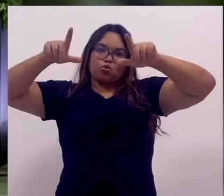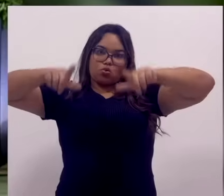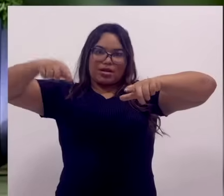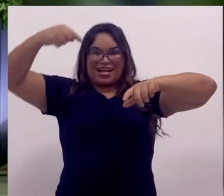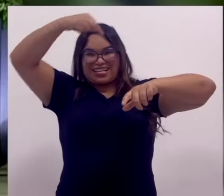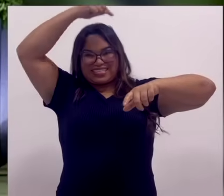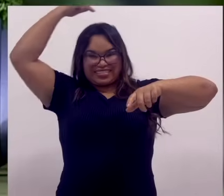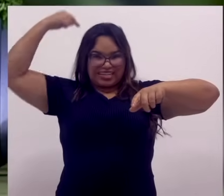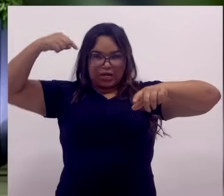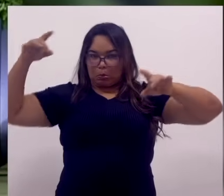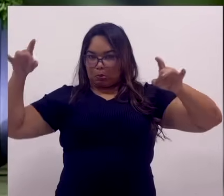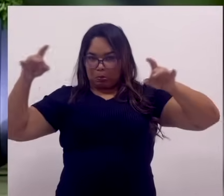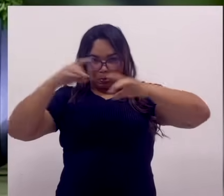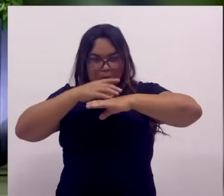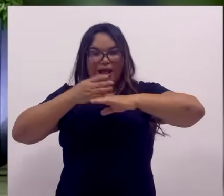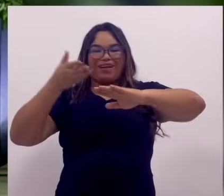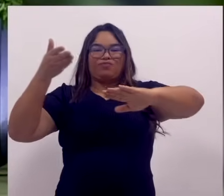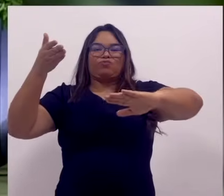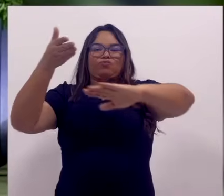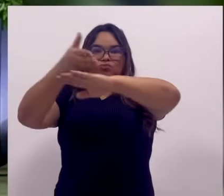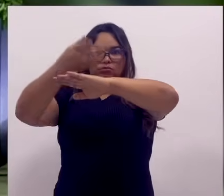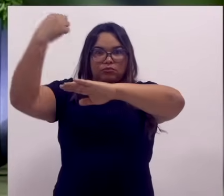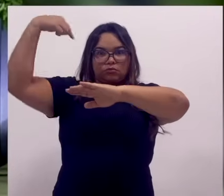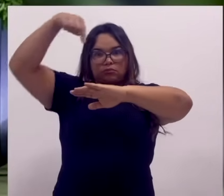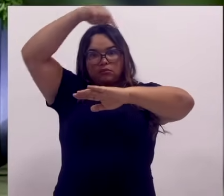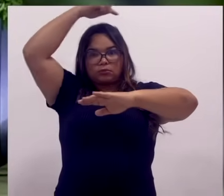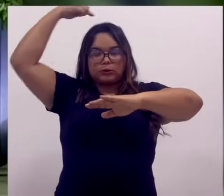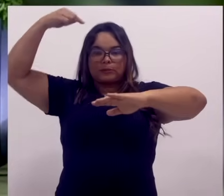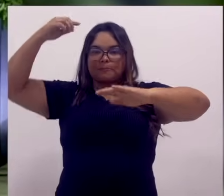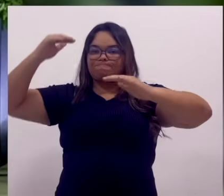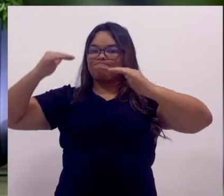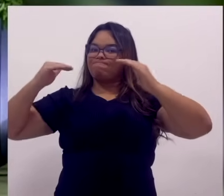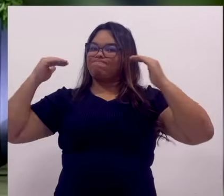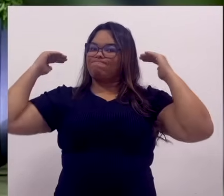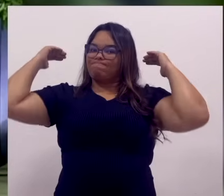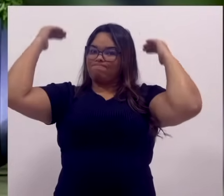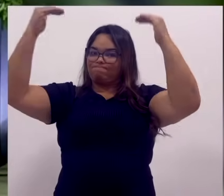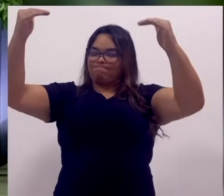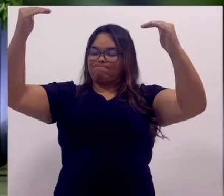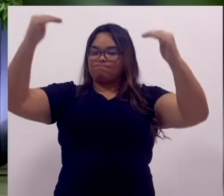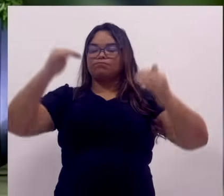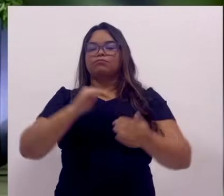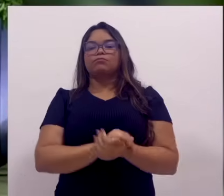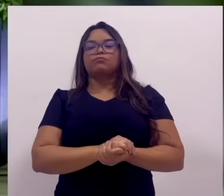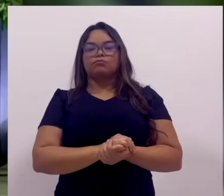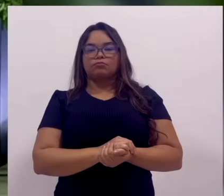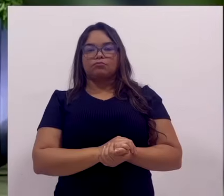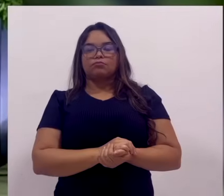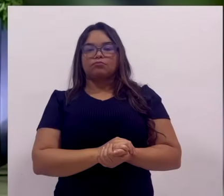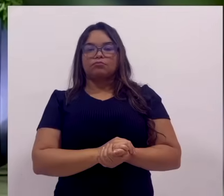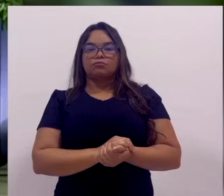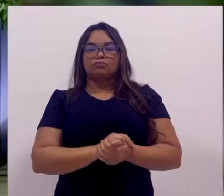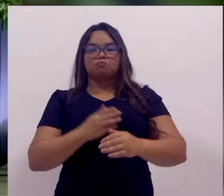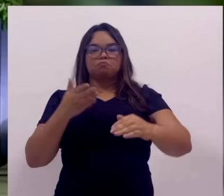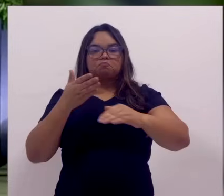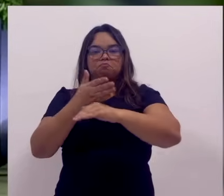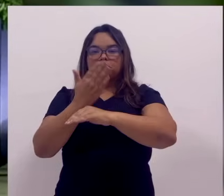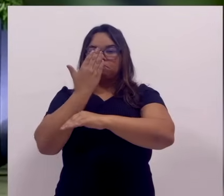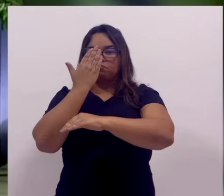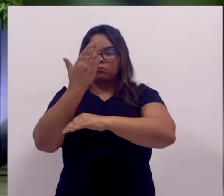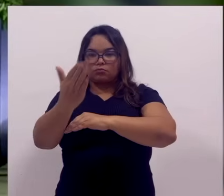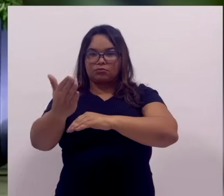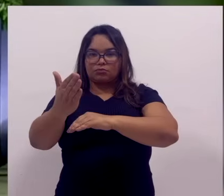no Santíssimo agora, porque nós nos movemos do aposento com candelabros, pães da proposição e altares